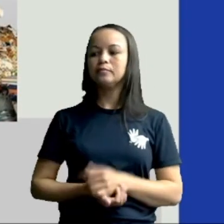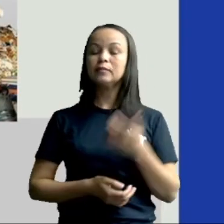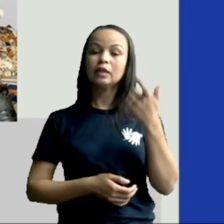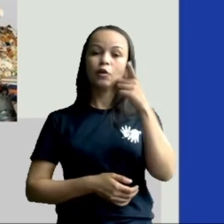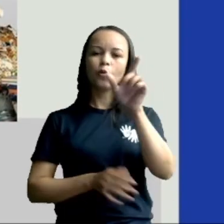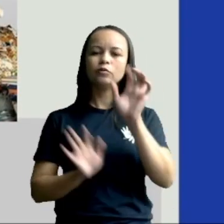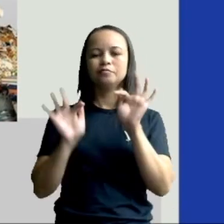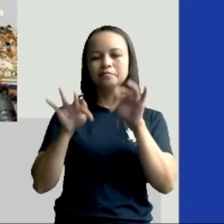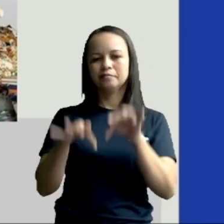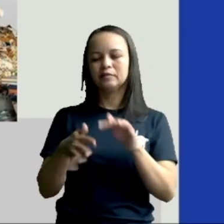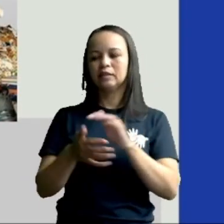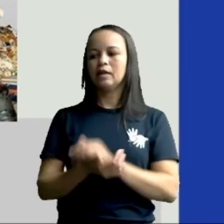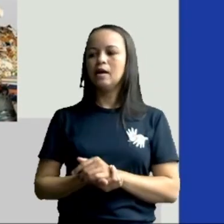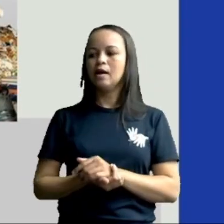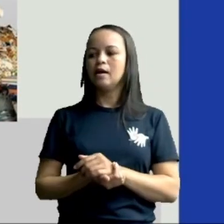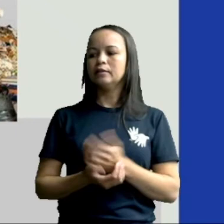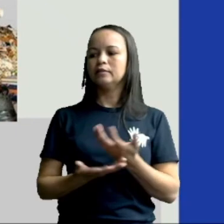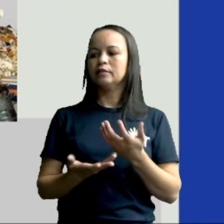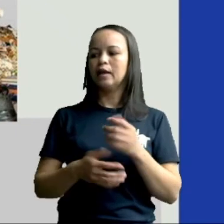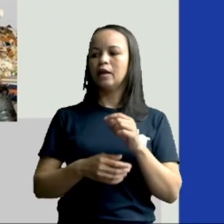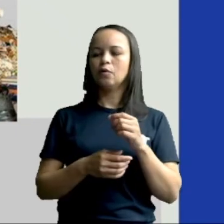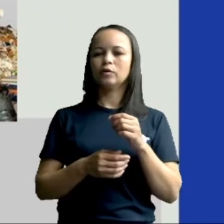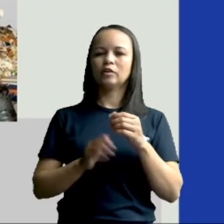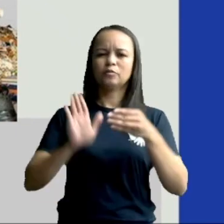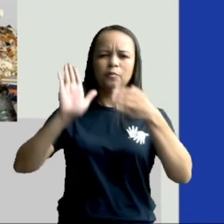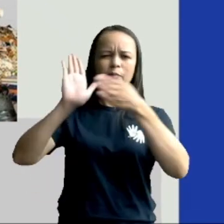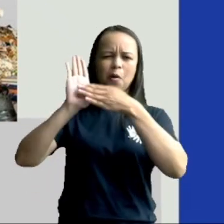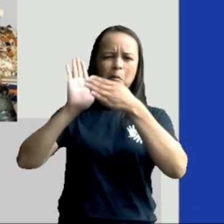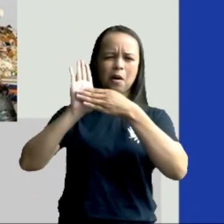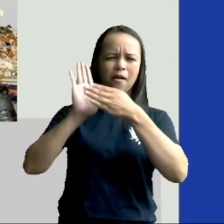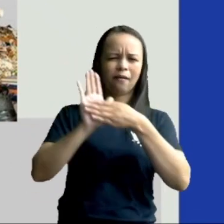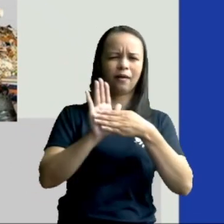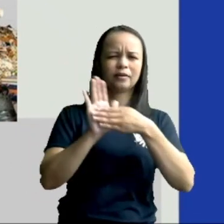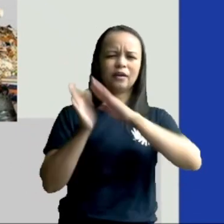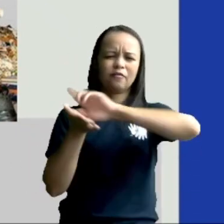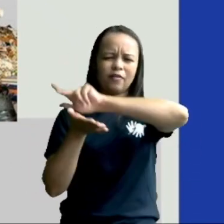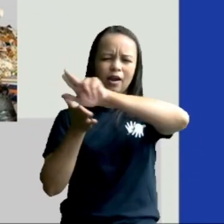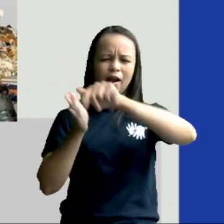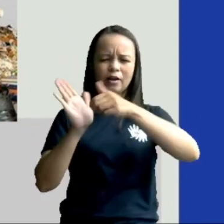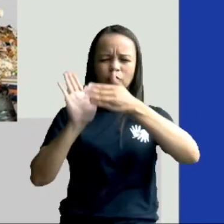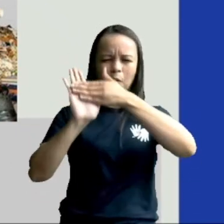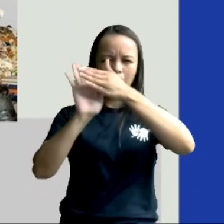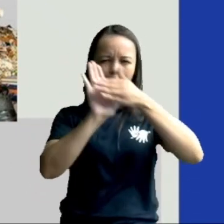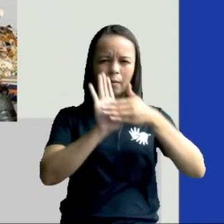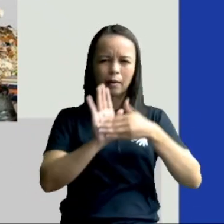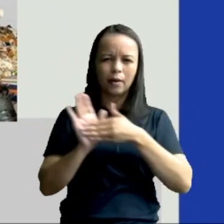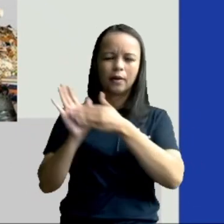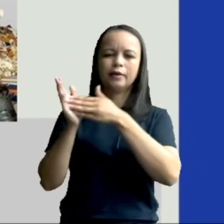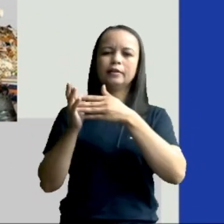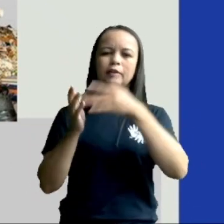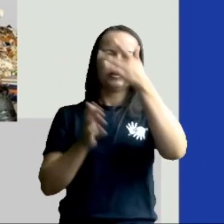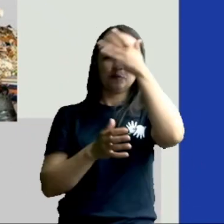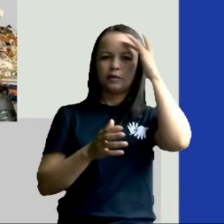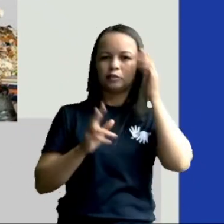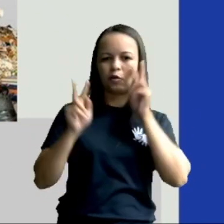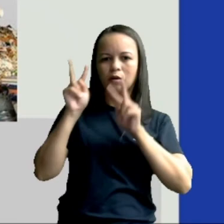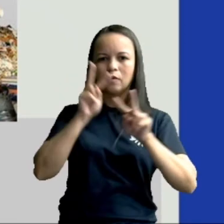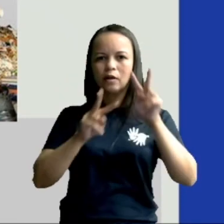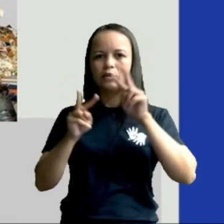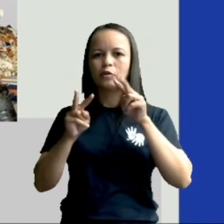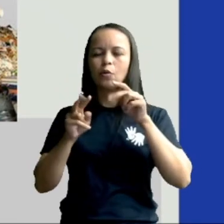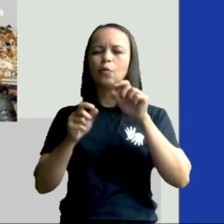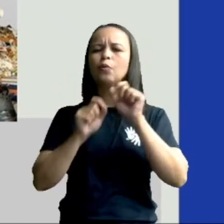ó, por fim, tem aí uma chave cheia de propaganda, com um monte de gente deixando de ver o